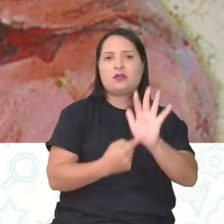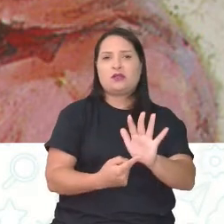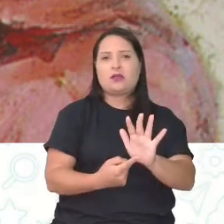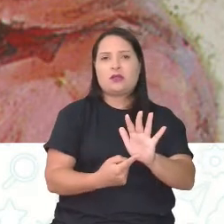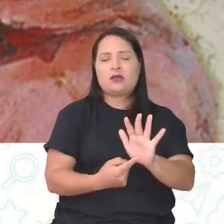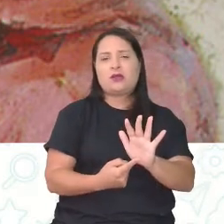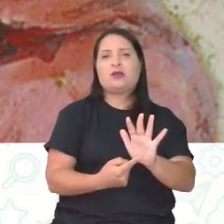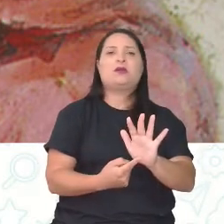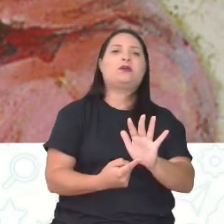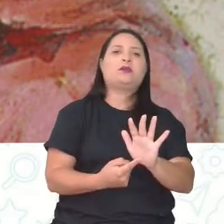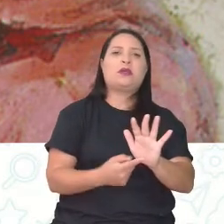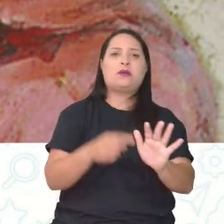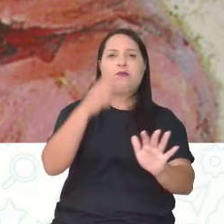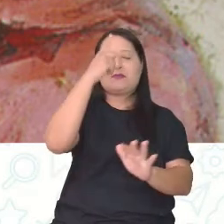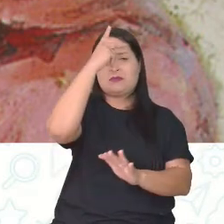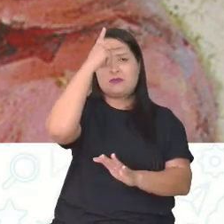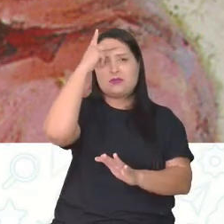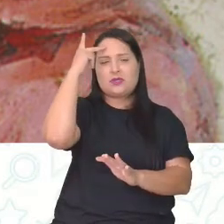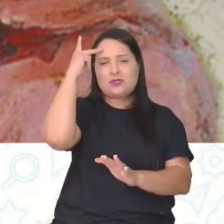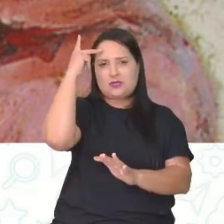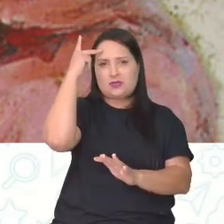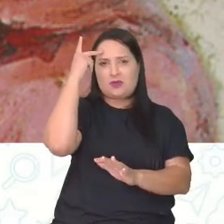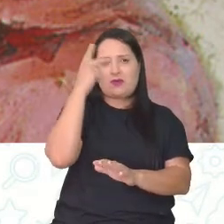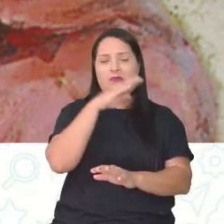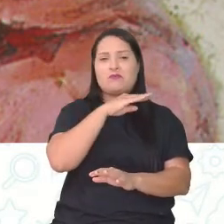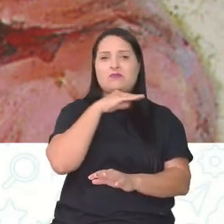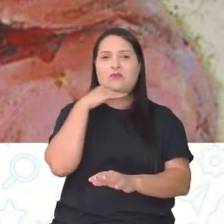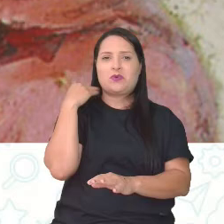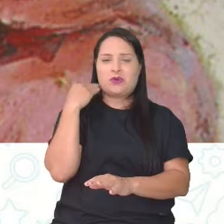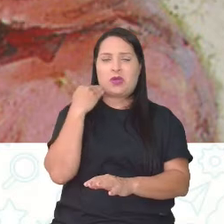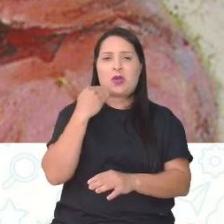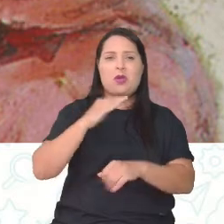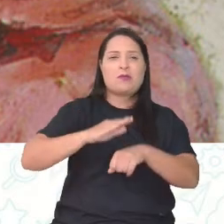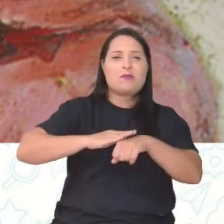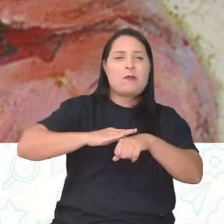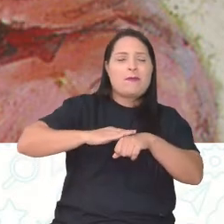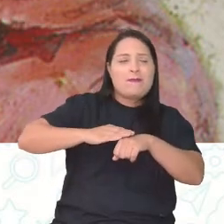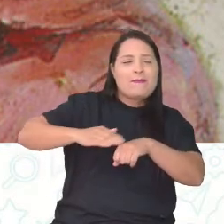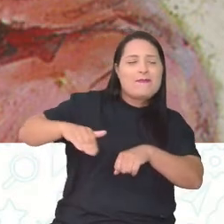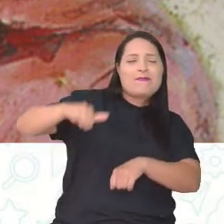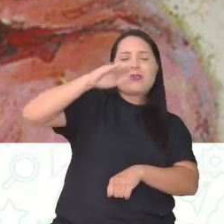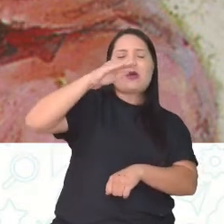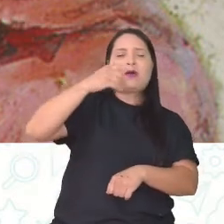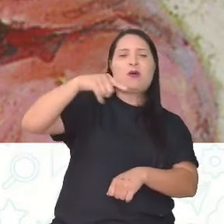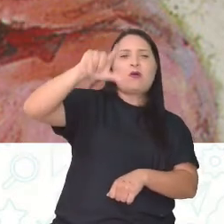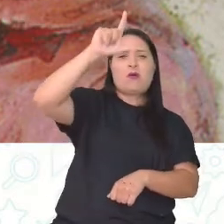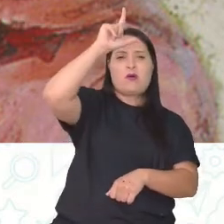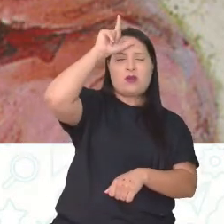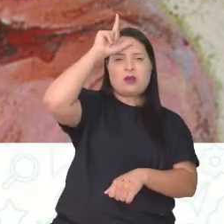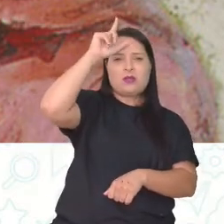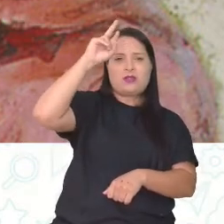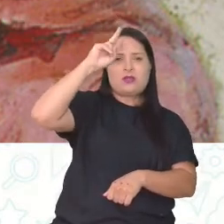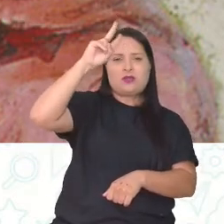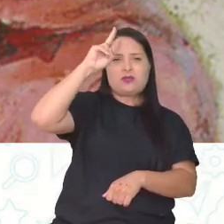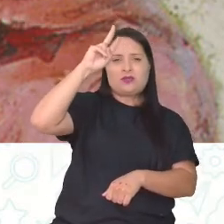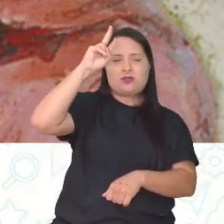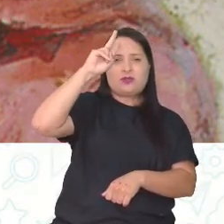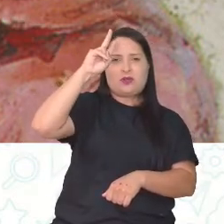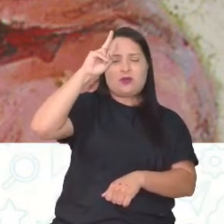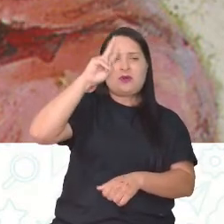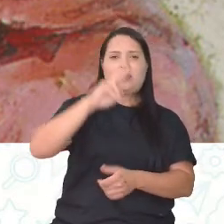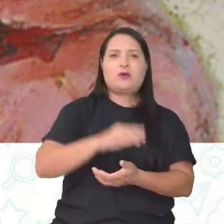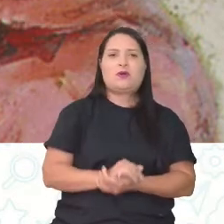restos mortais do maior líder, né, herói da história da resistência negra de Pernambuco. Quem é? Zumbi